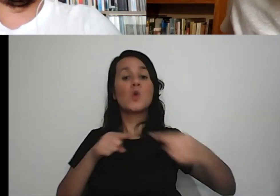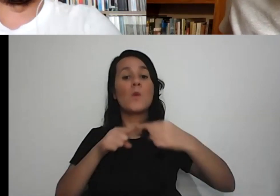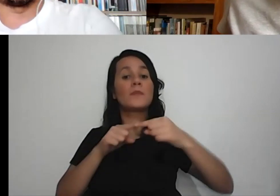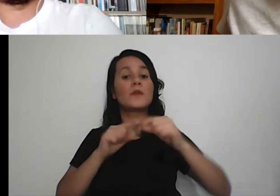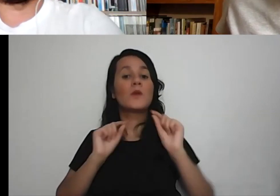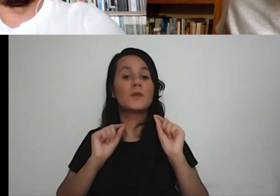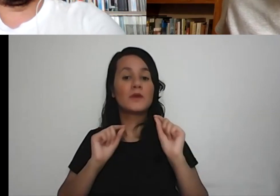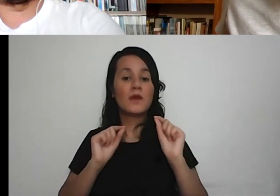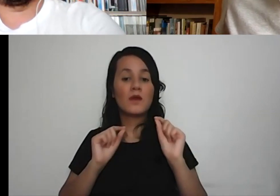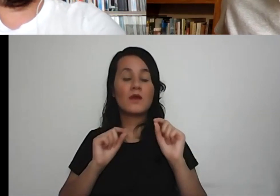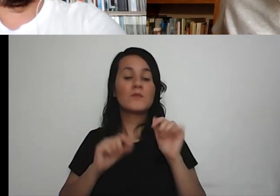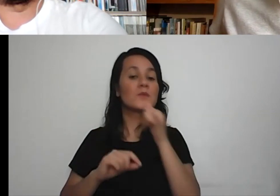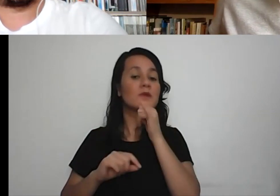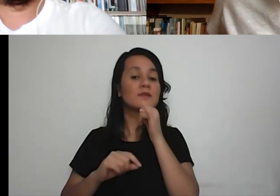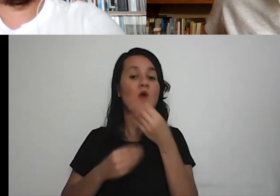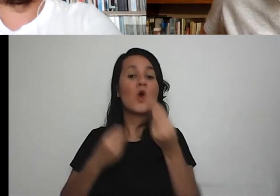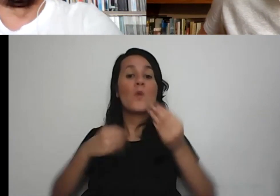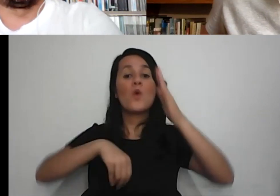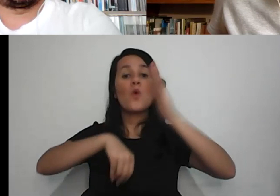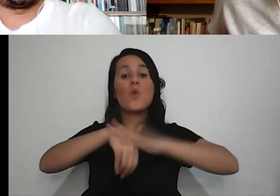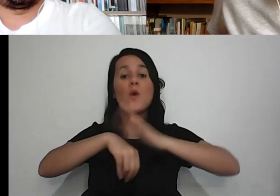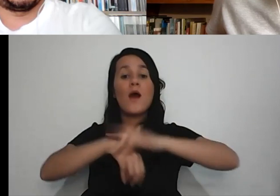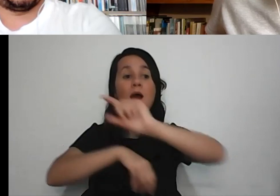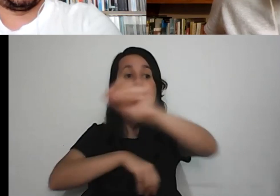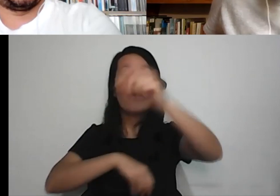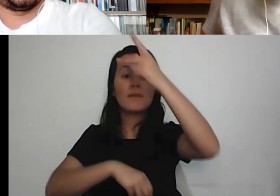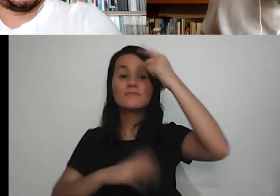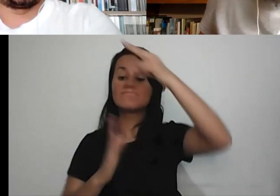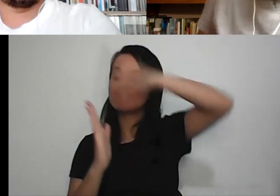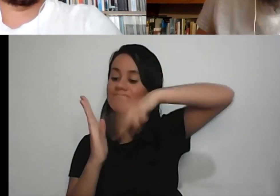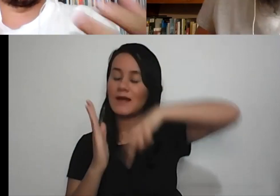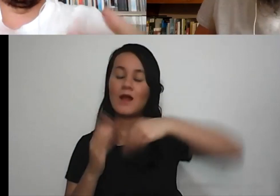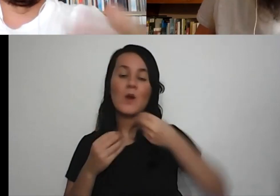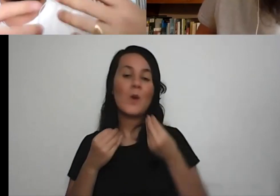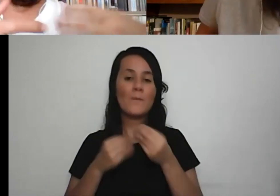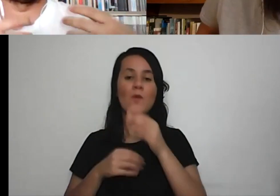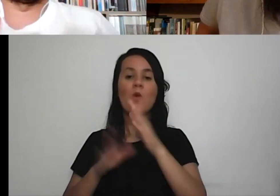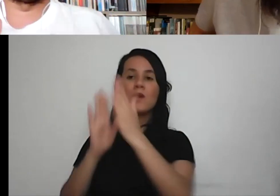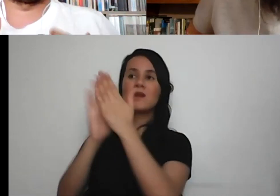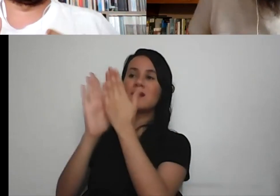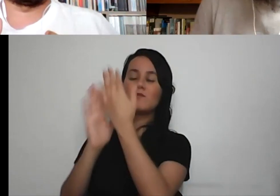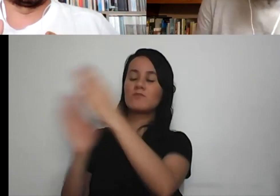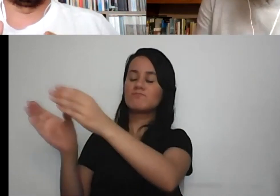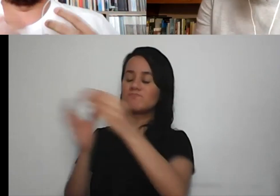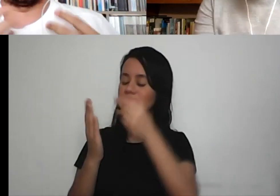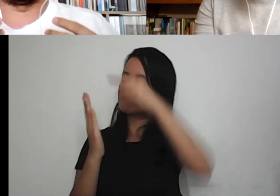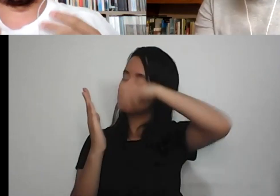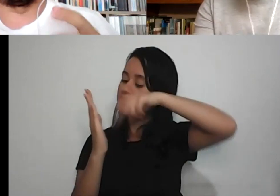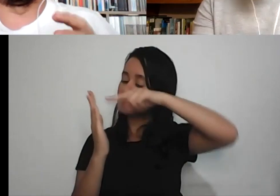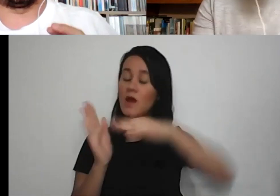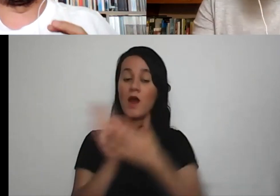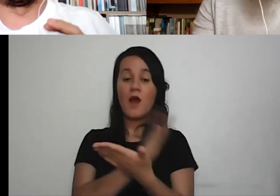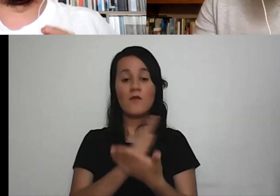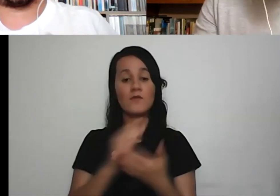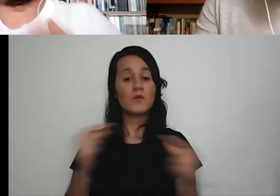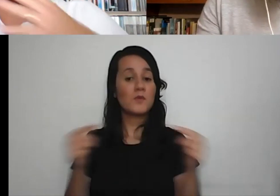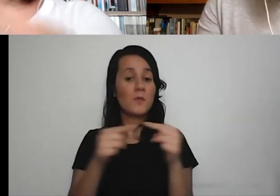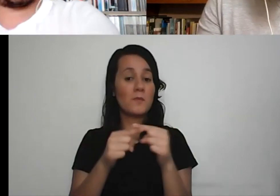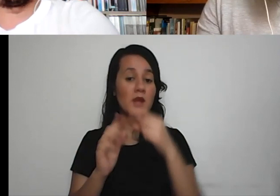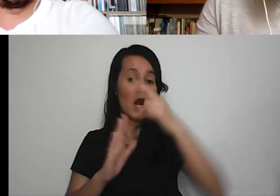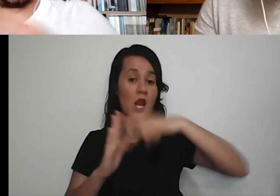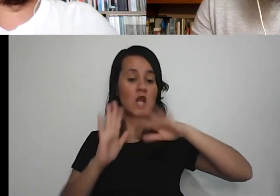diretamente com isso, que é como formar leitores, né? A gente aqui, muito do que a gente está falando tem a ver com um leitor